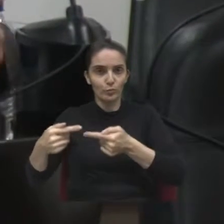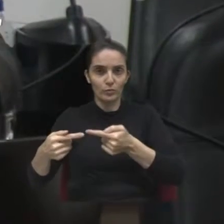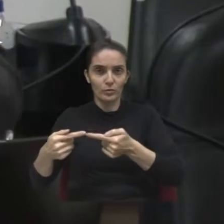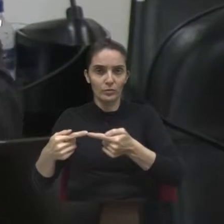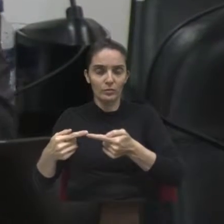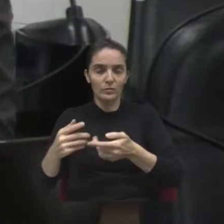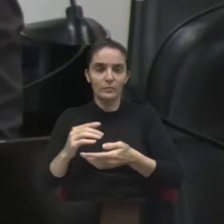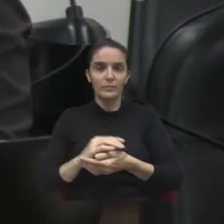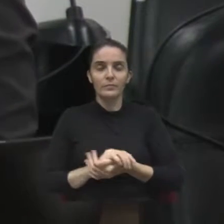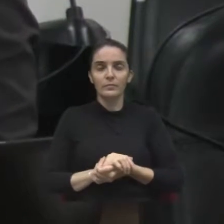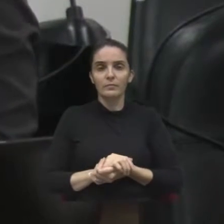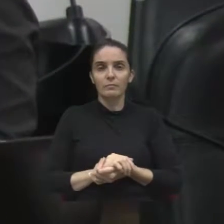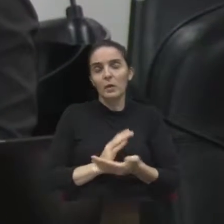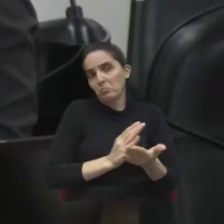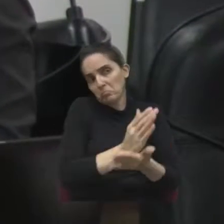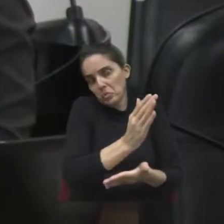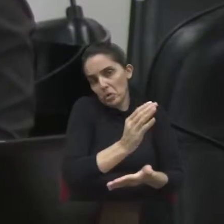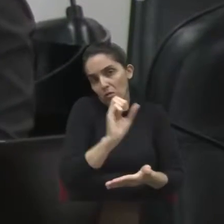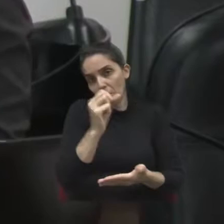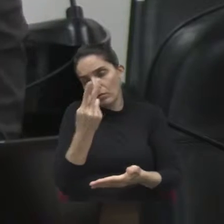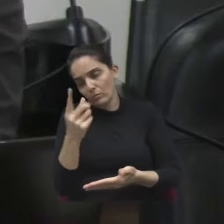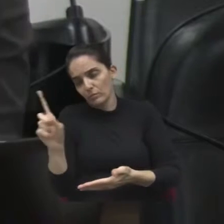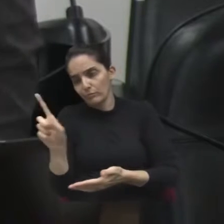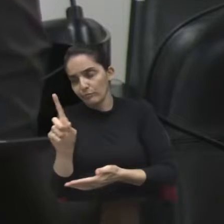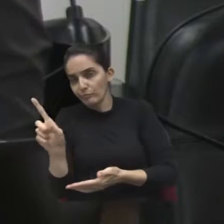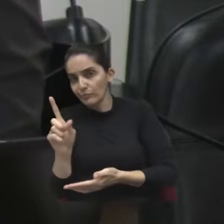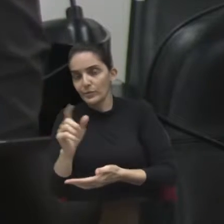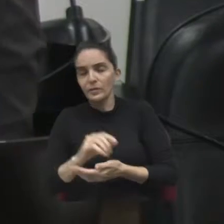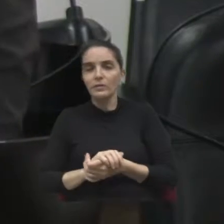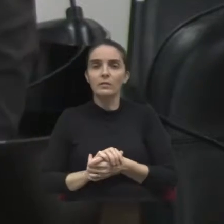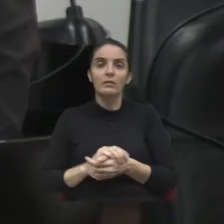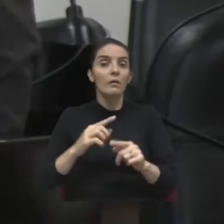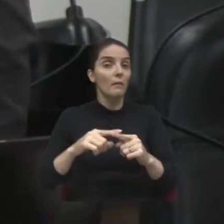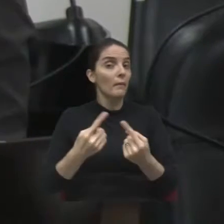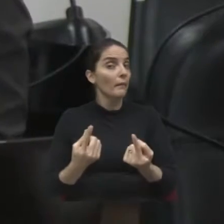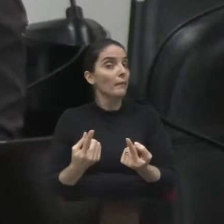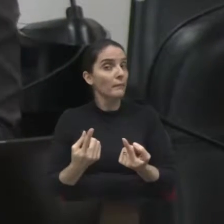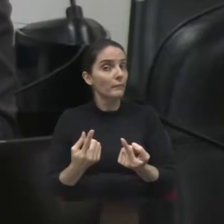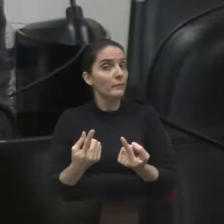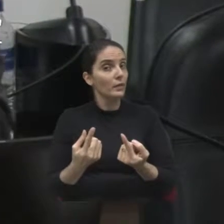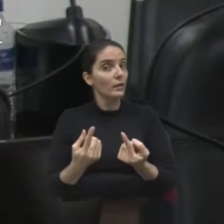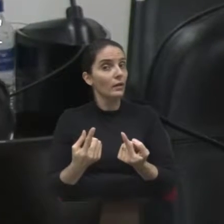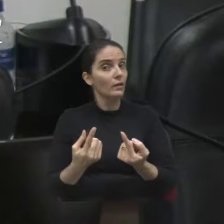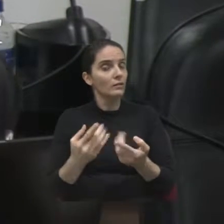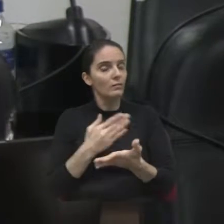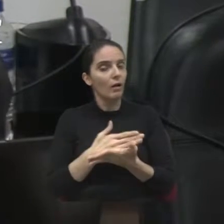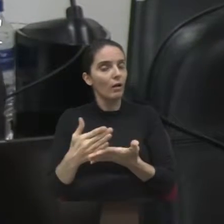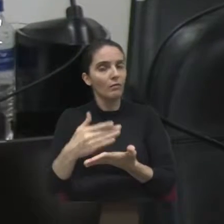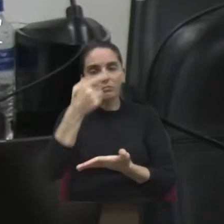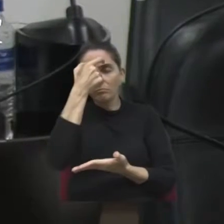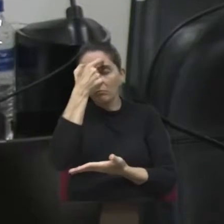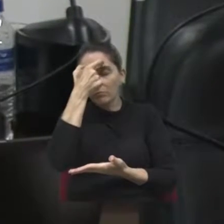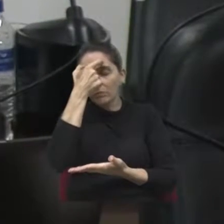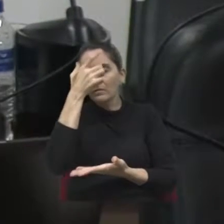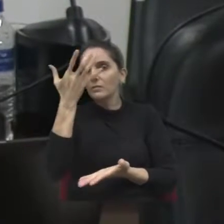é aprovado, às vezes não, mas ele traz a conscientização.